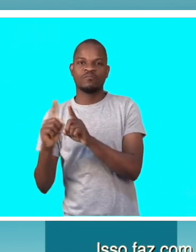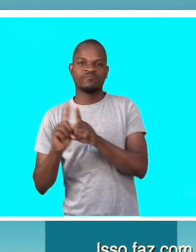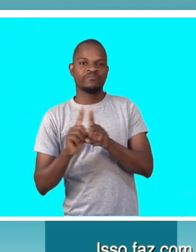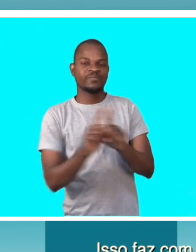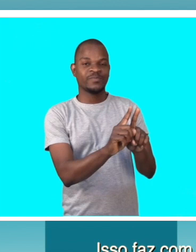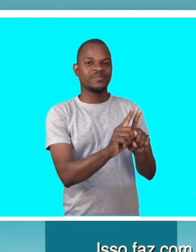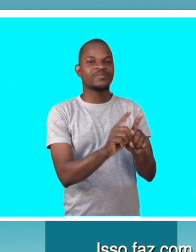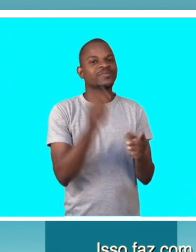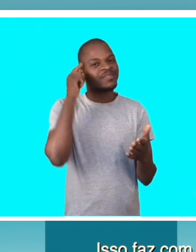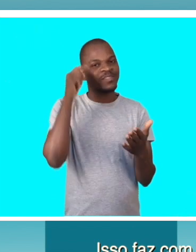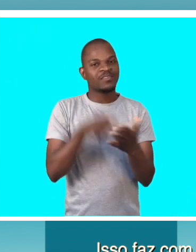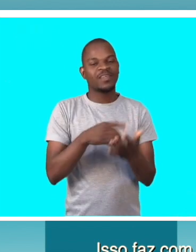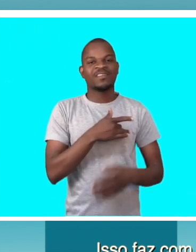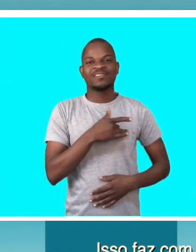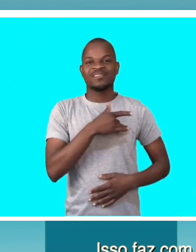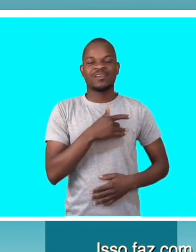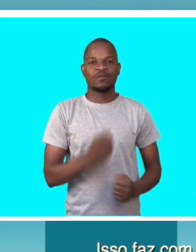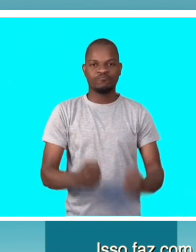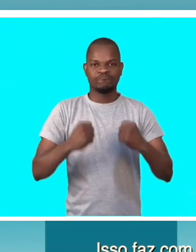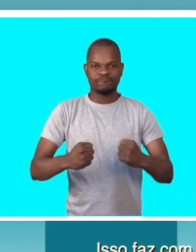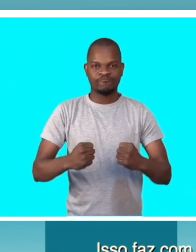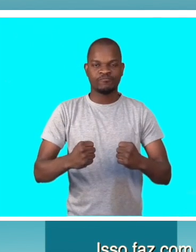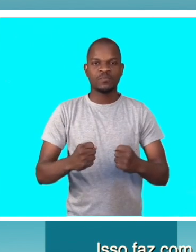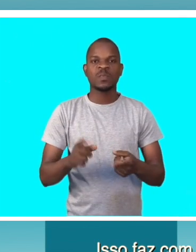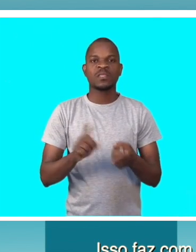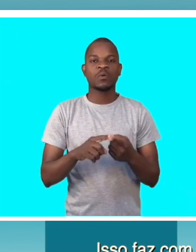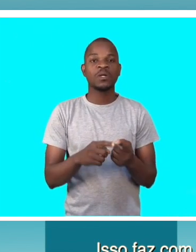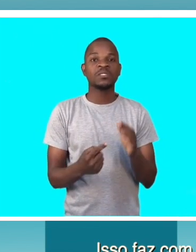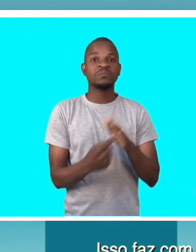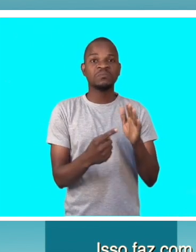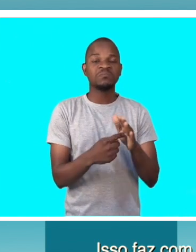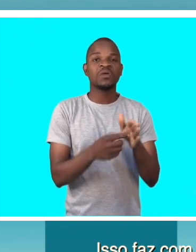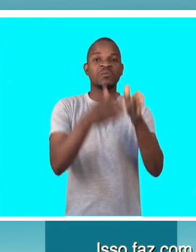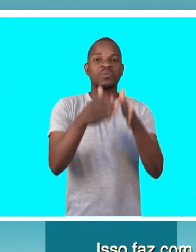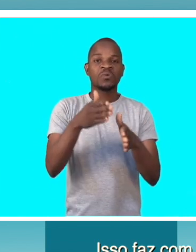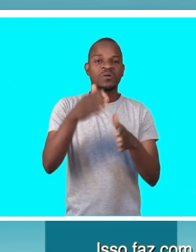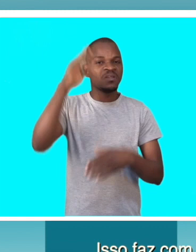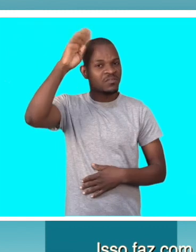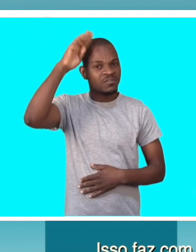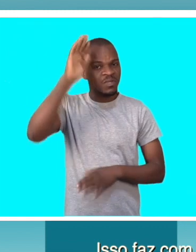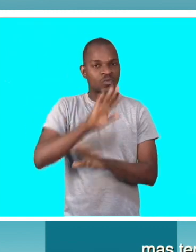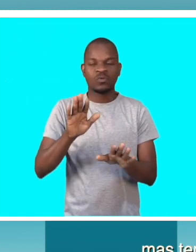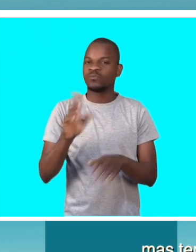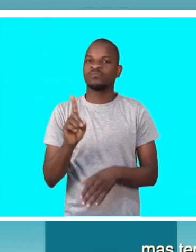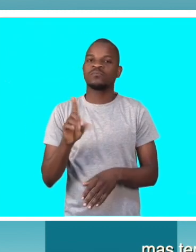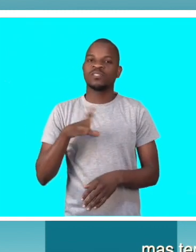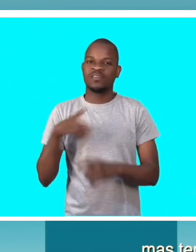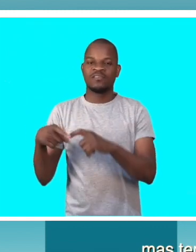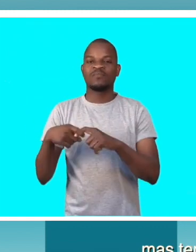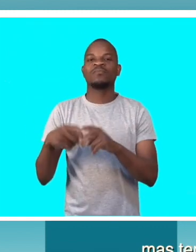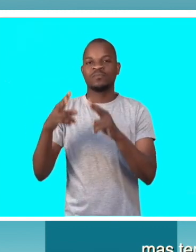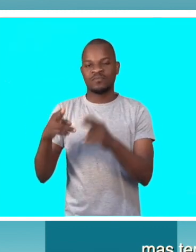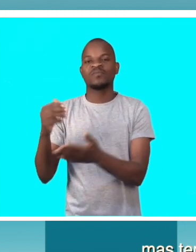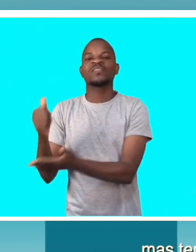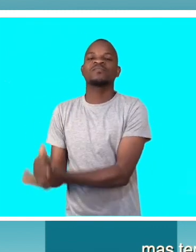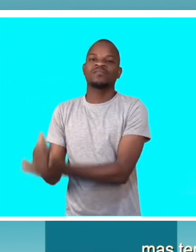E isso faz com que a mulher se sinta mais segura, mais forte. Não fique só a depender do profissional de saúde, mas ter mais um olho